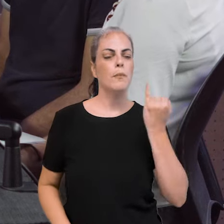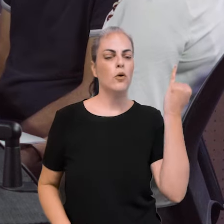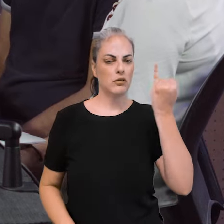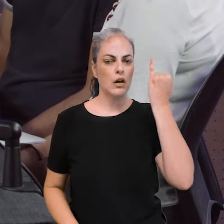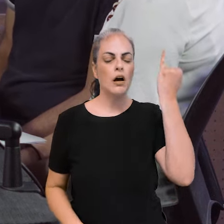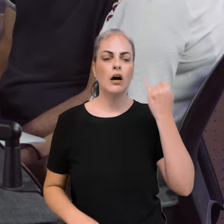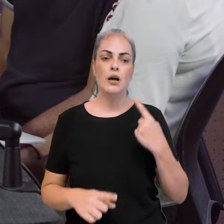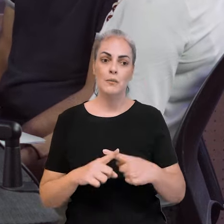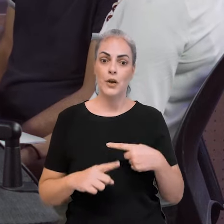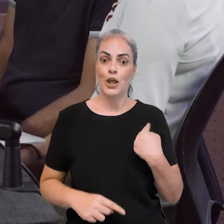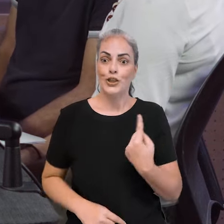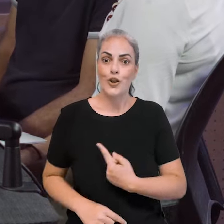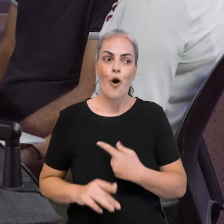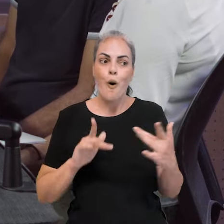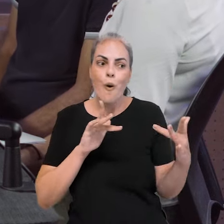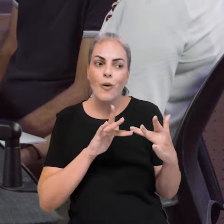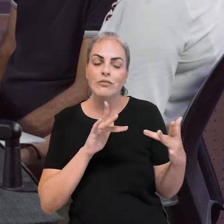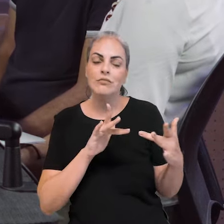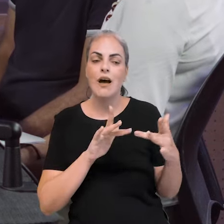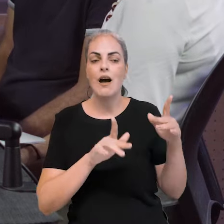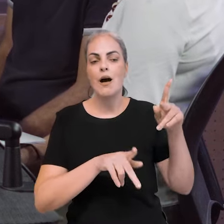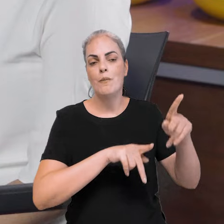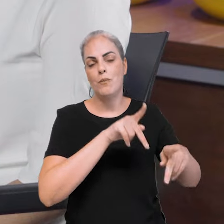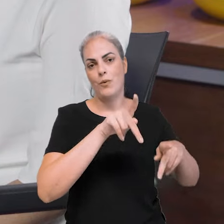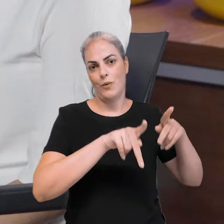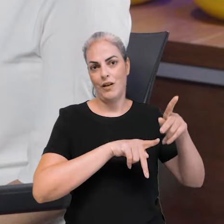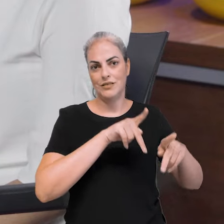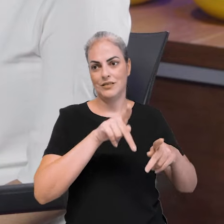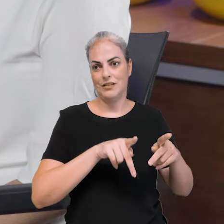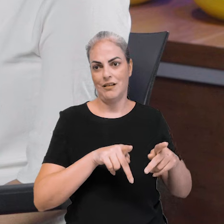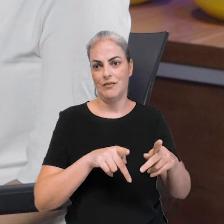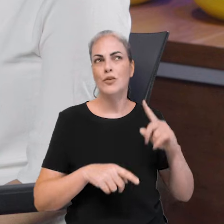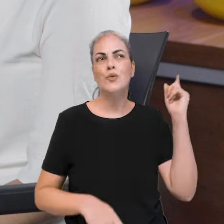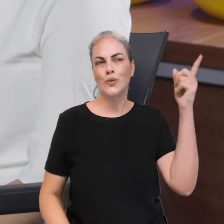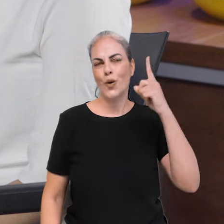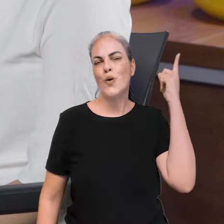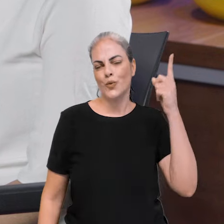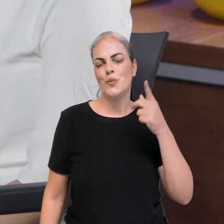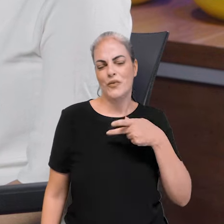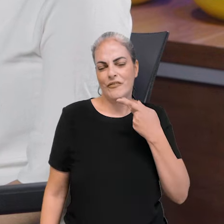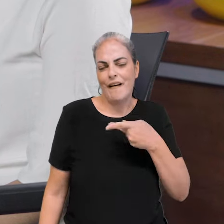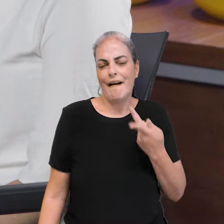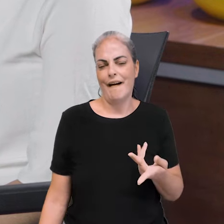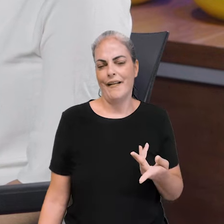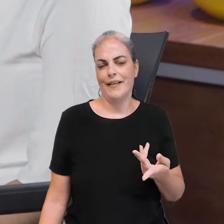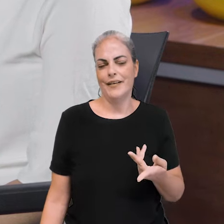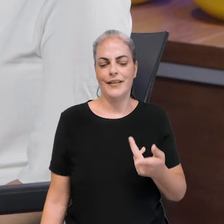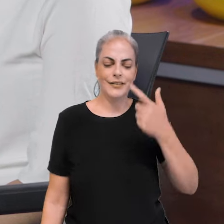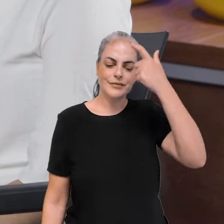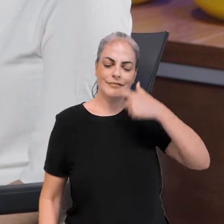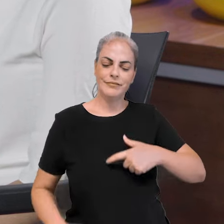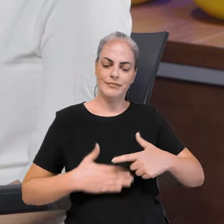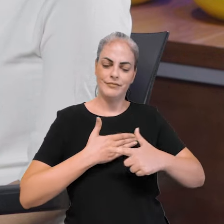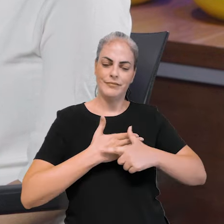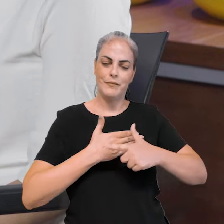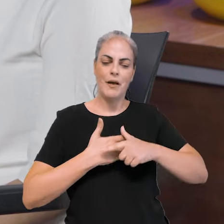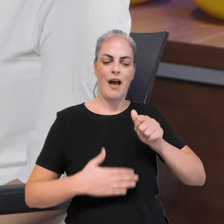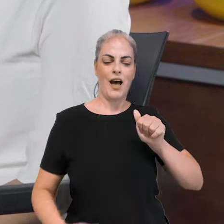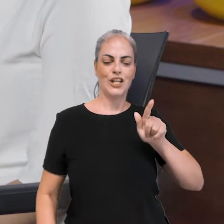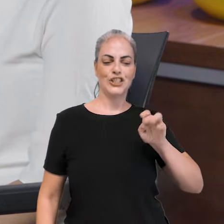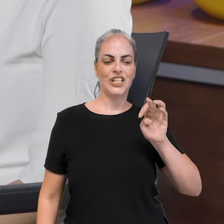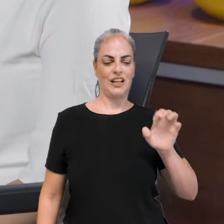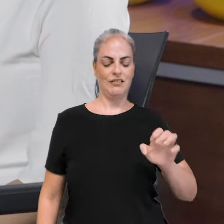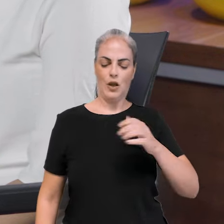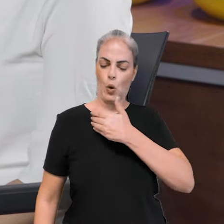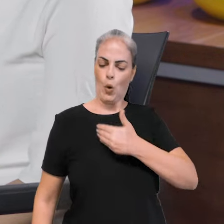essencial, porque nós estamos na ponta, como todo mundo fala, o agente é aquela parte do Estado que chega na